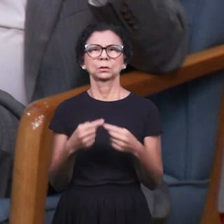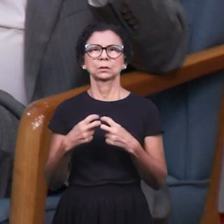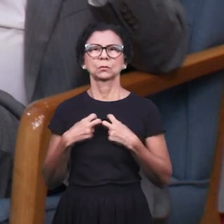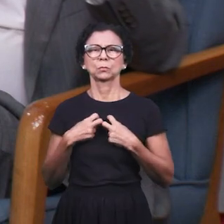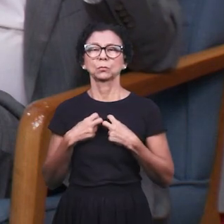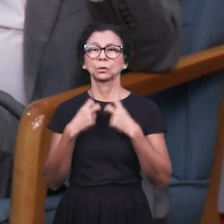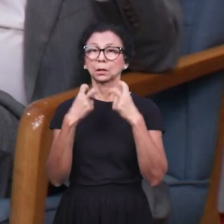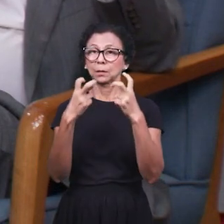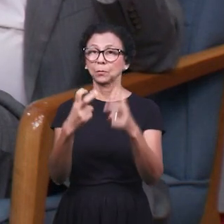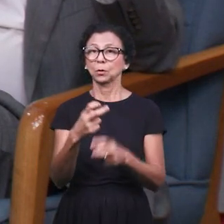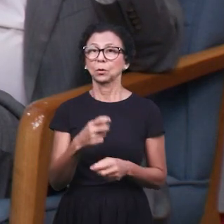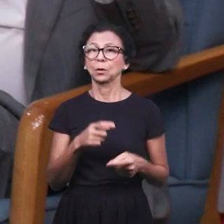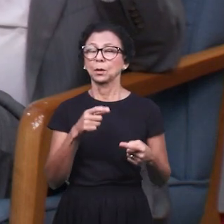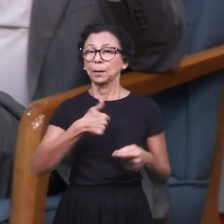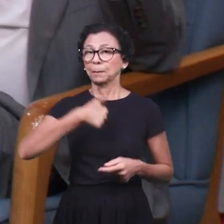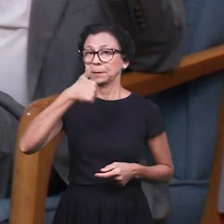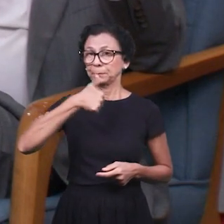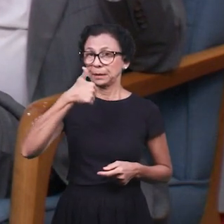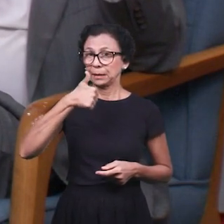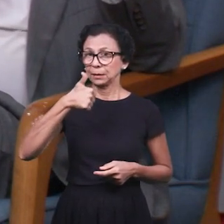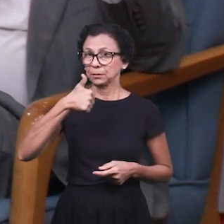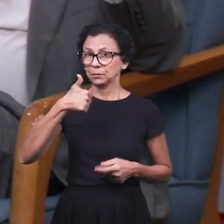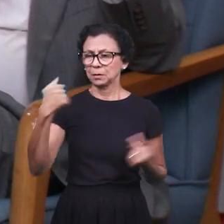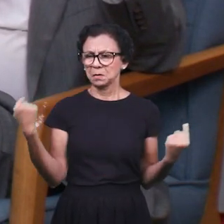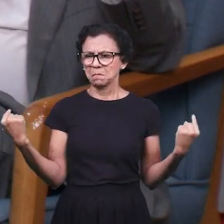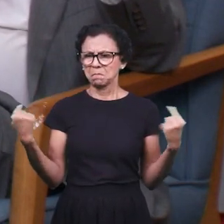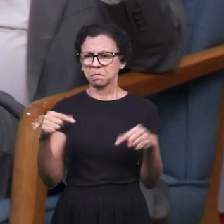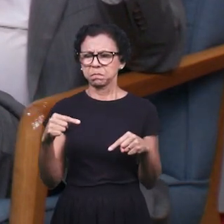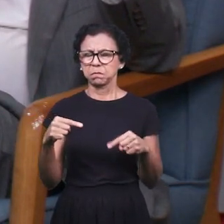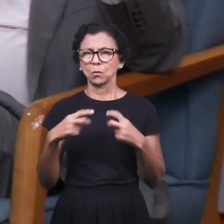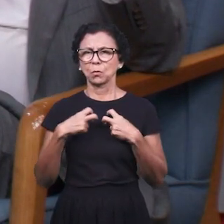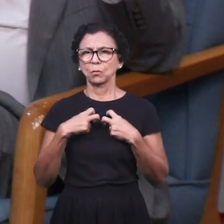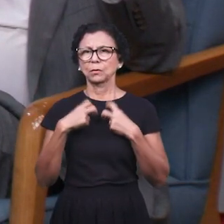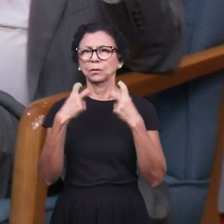contra o clamor. Primeiro é o clamor,